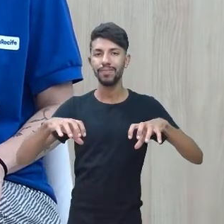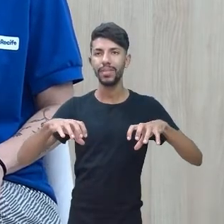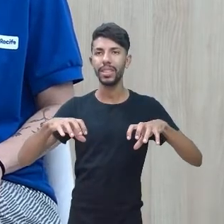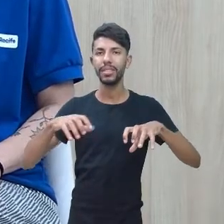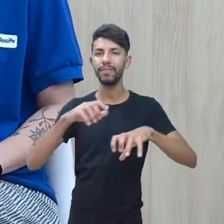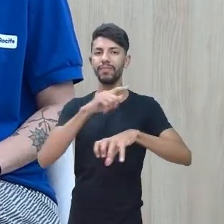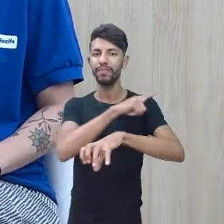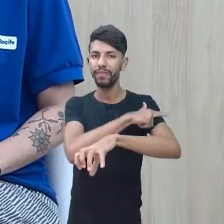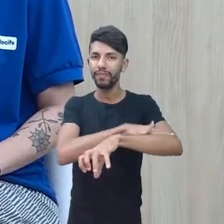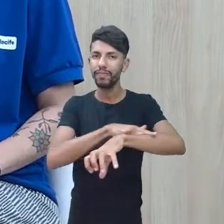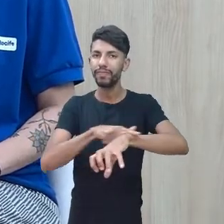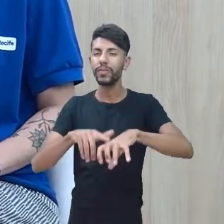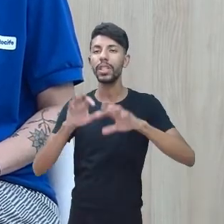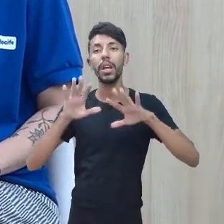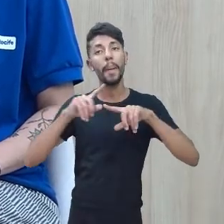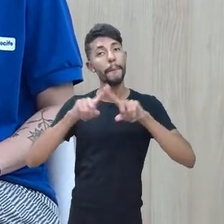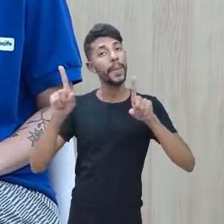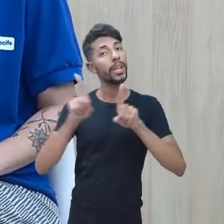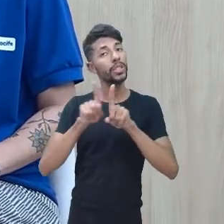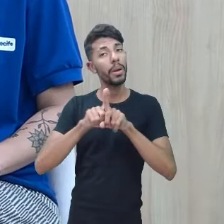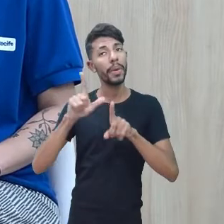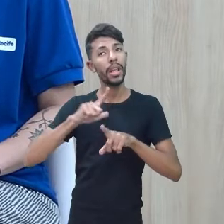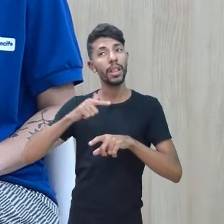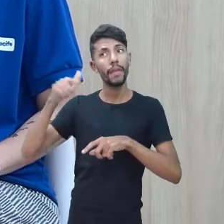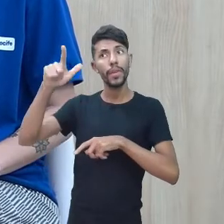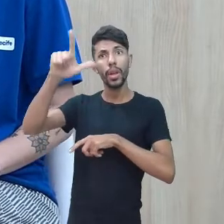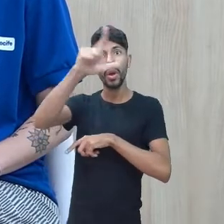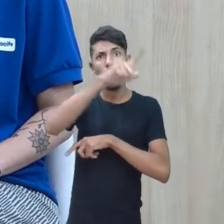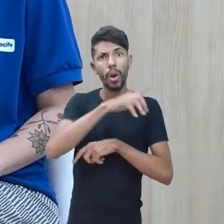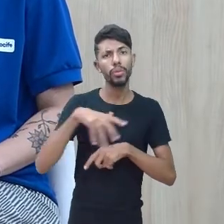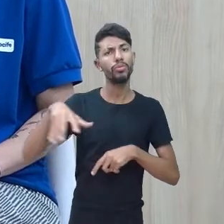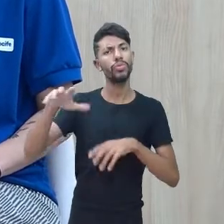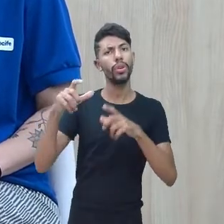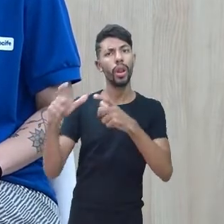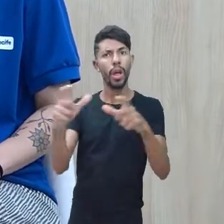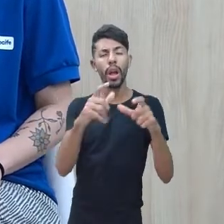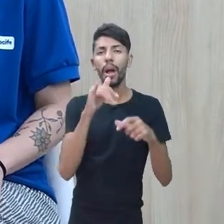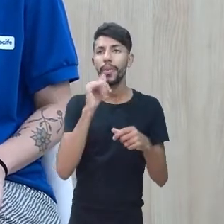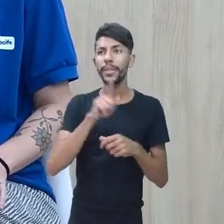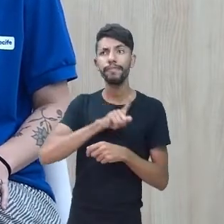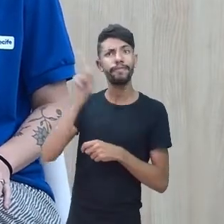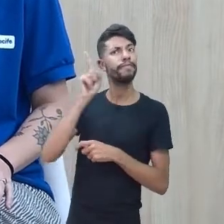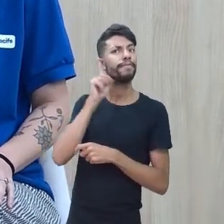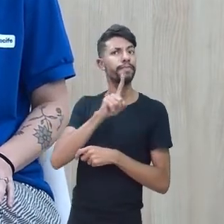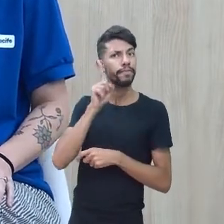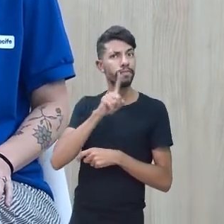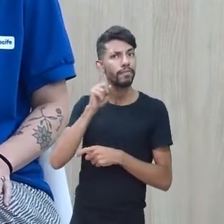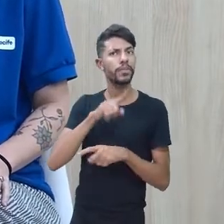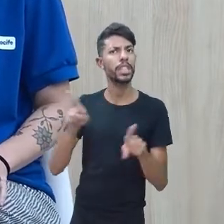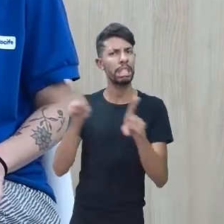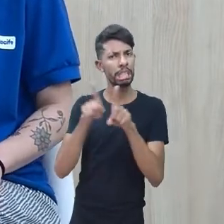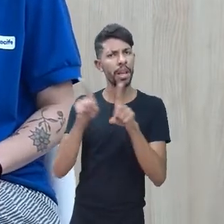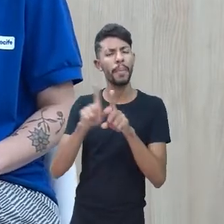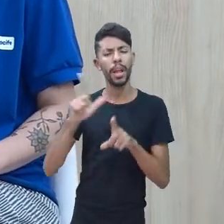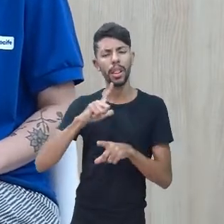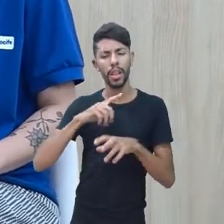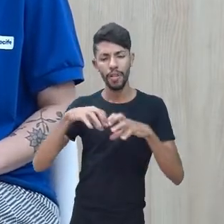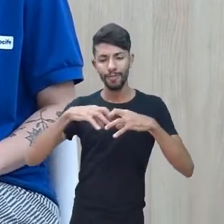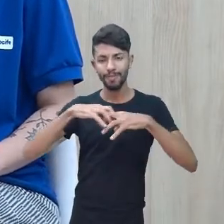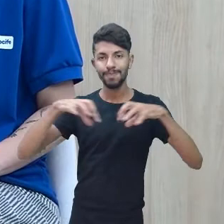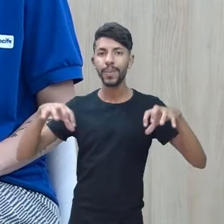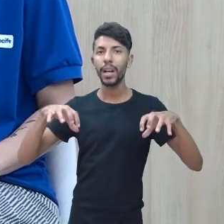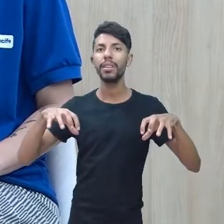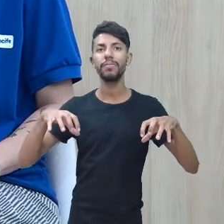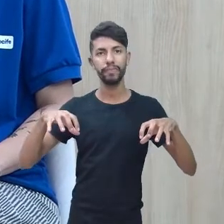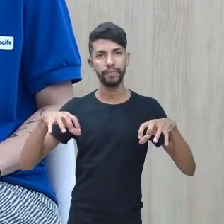racial lá, mas a gente também teve em outros ambientes, né, o caso dos Estados Unidos também, houve uma segregação racial